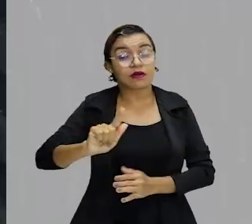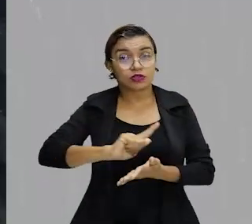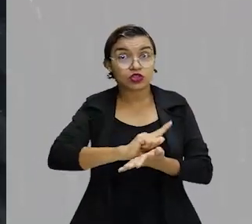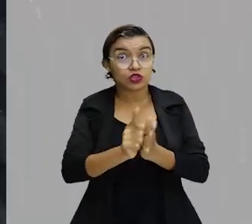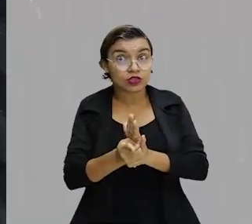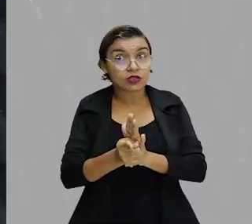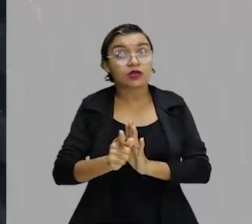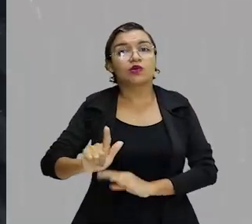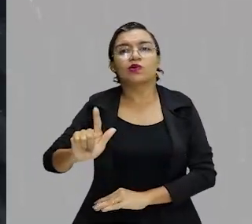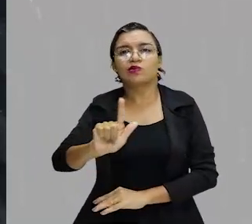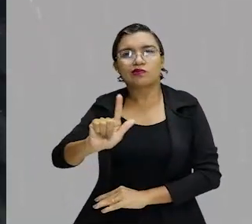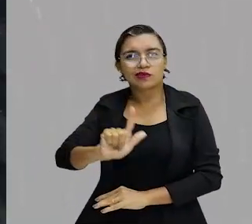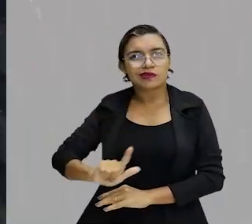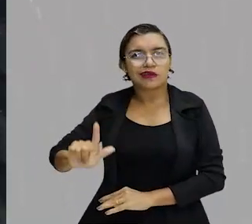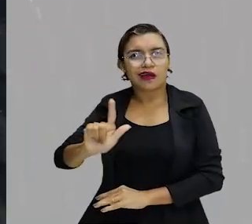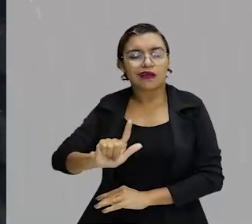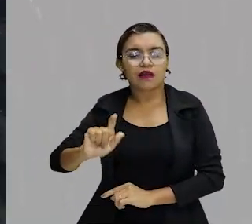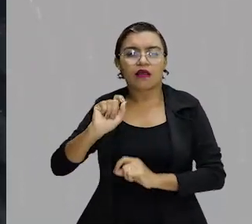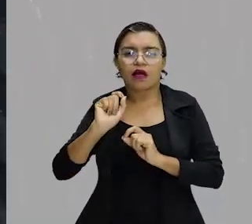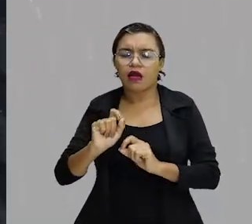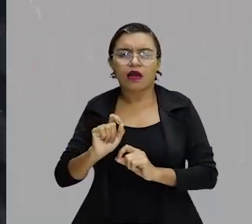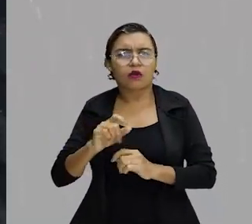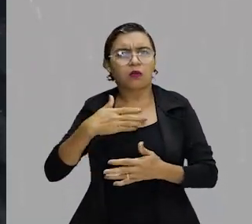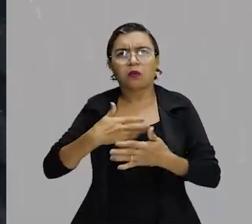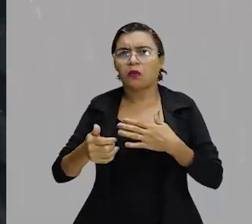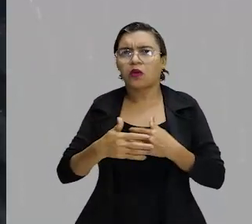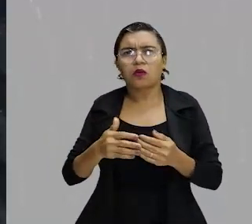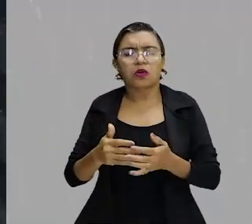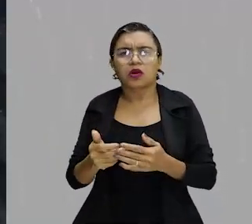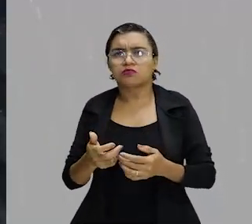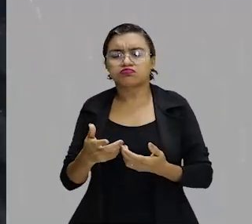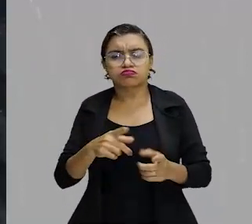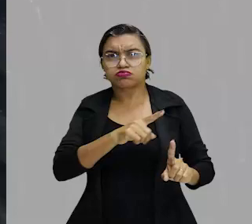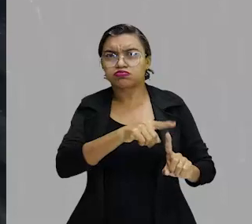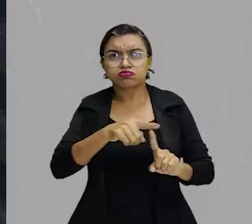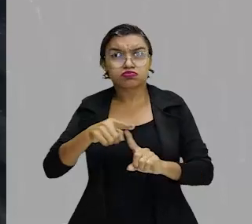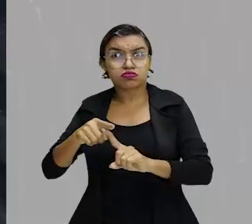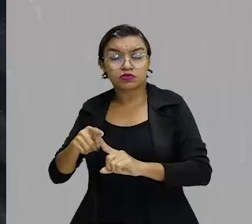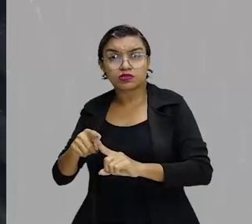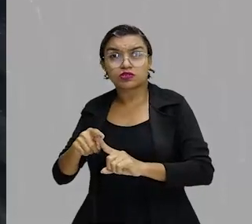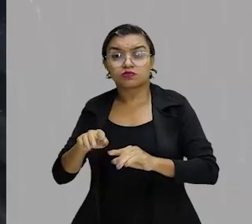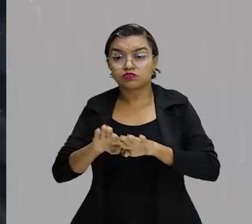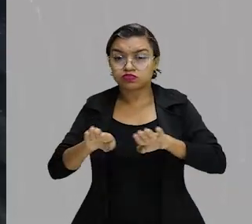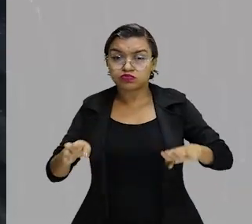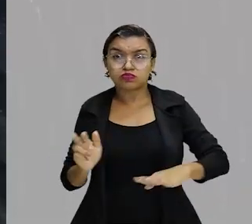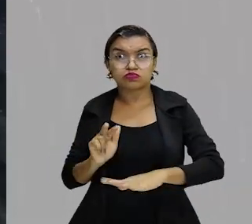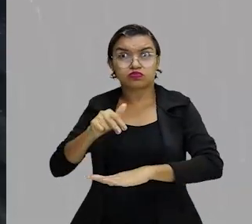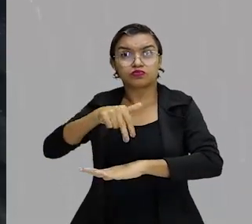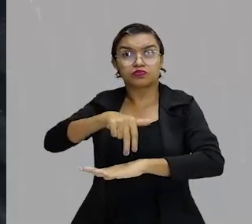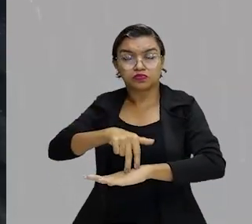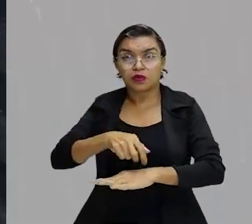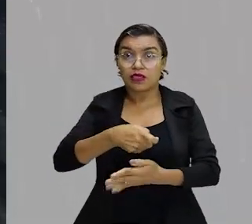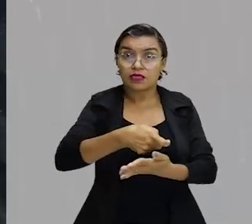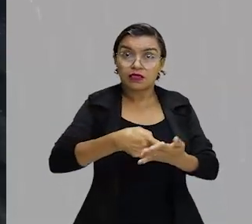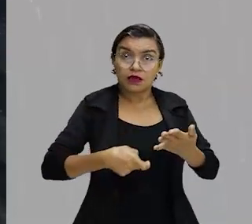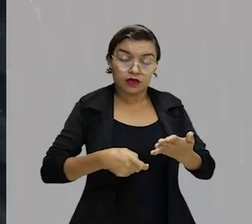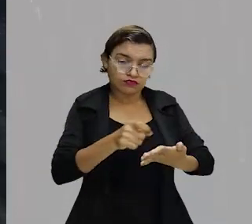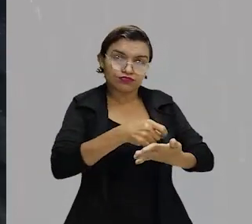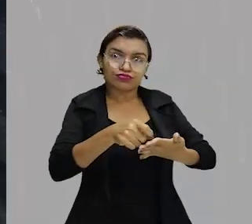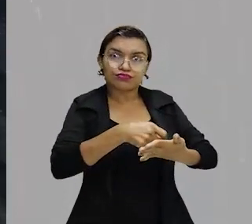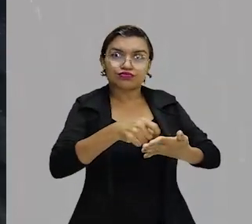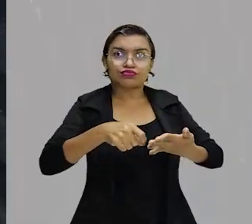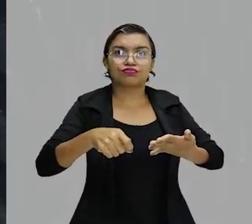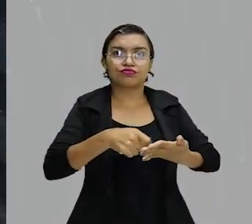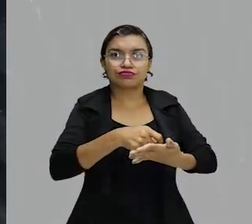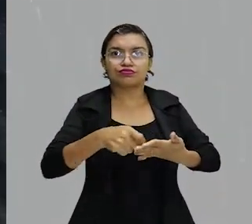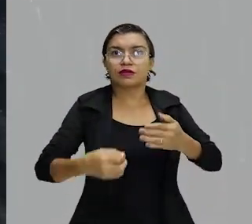engloba qualquer tipo de encenação. Aquele texto que foi produzido, escrito e desenvolvido para que alguém,